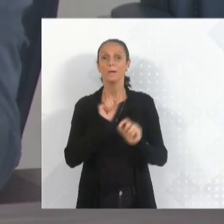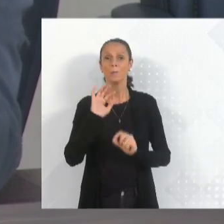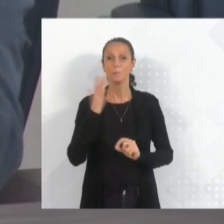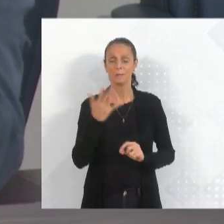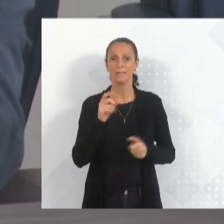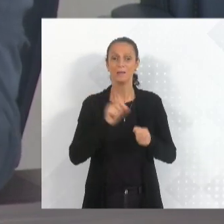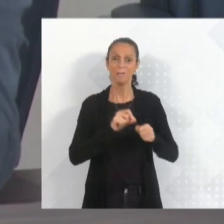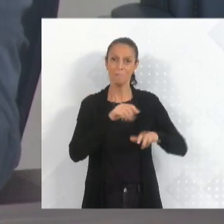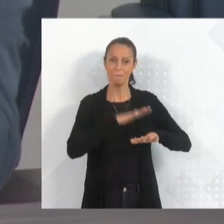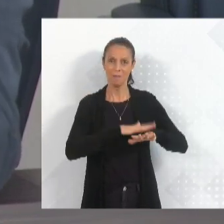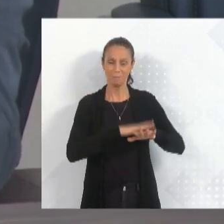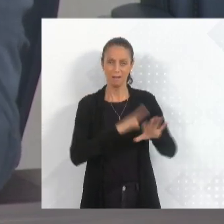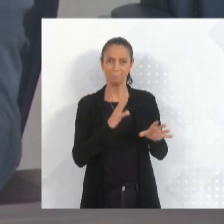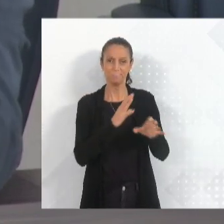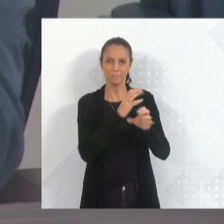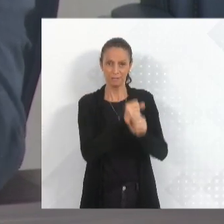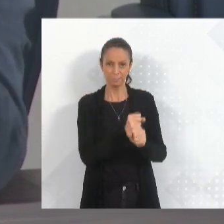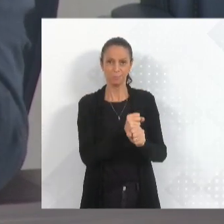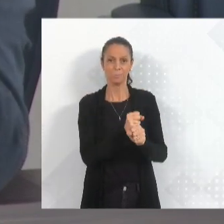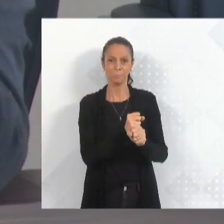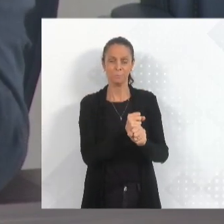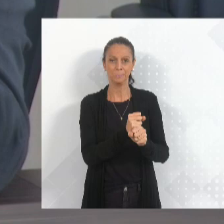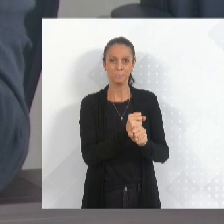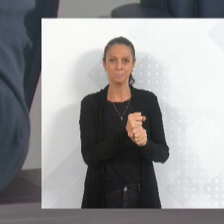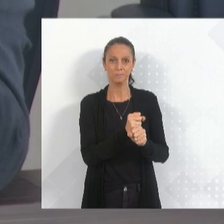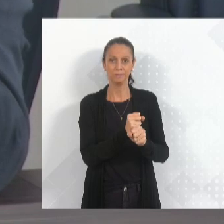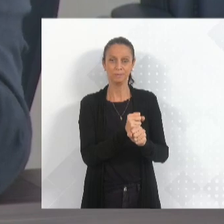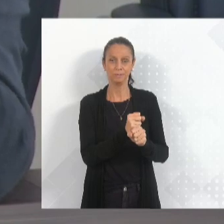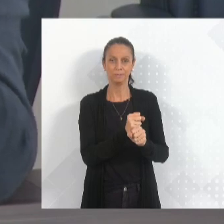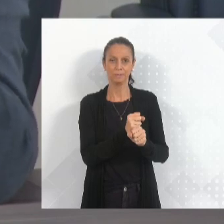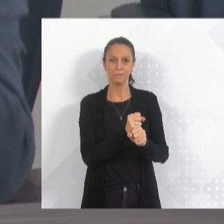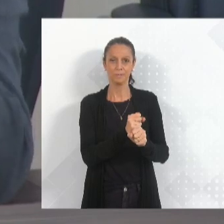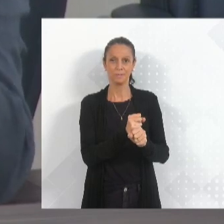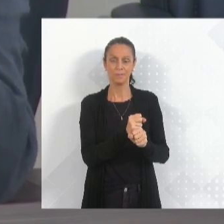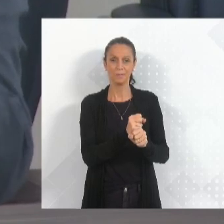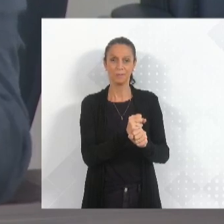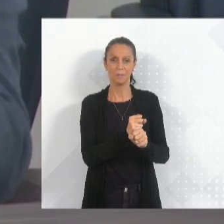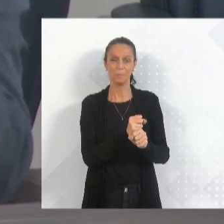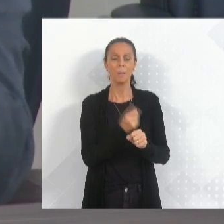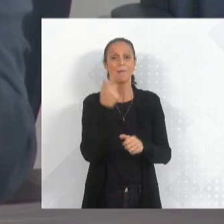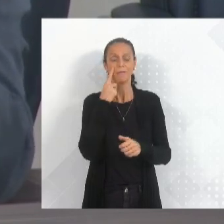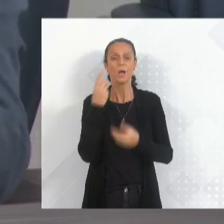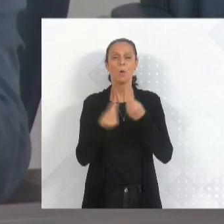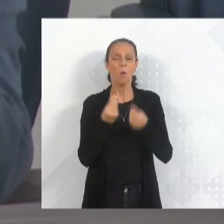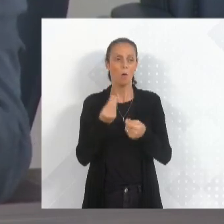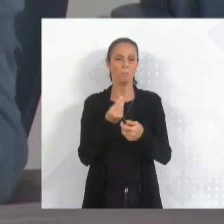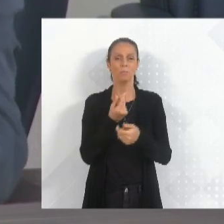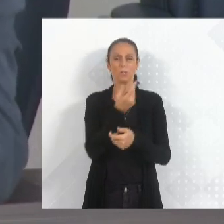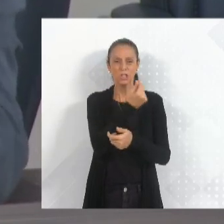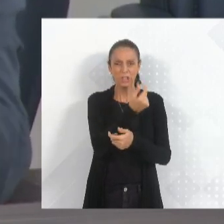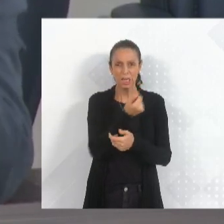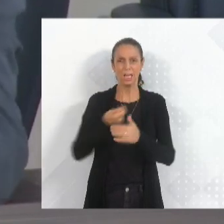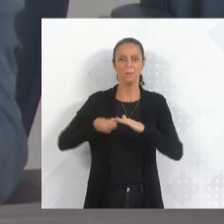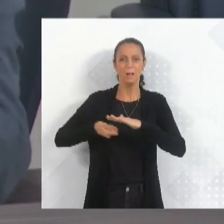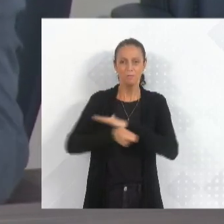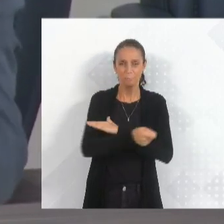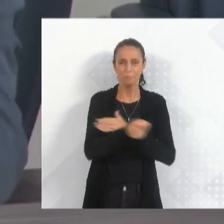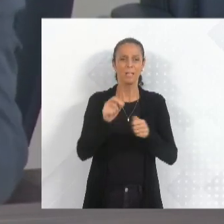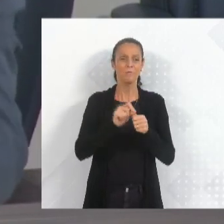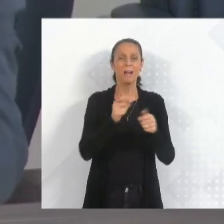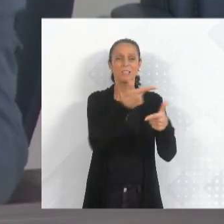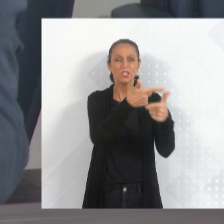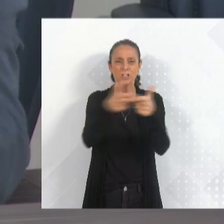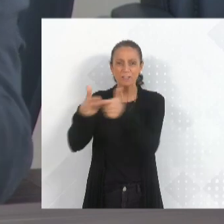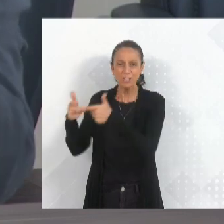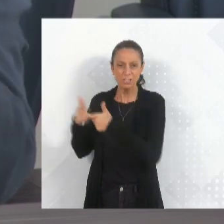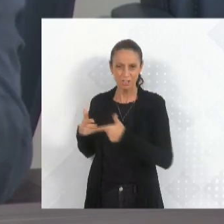cálculo que se faz da divisibilidade do custo desse investimento, e o senhor tem empresa, o senhor sabe o que eu estou